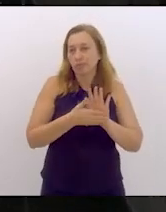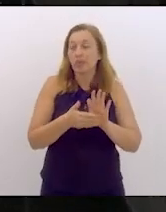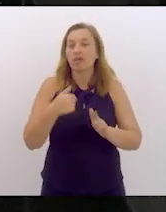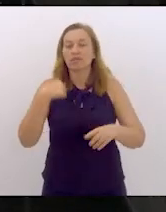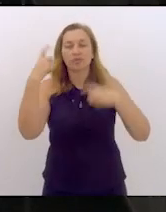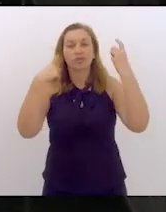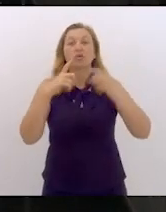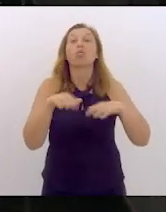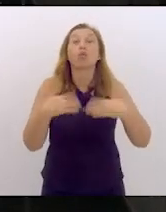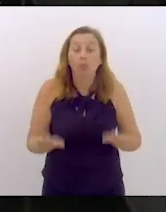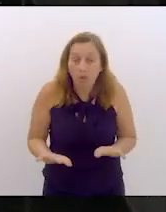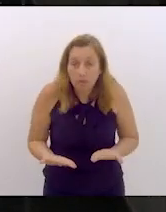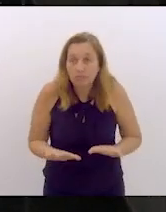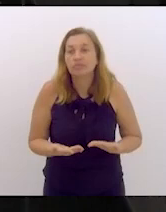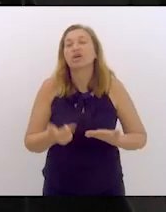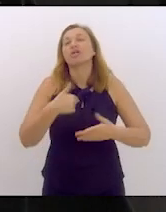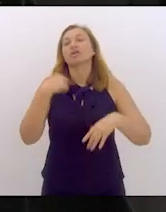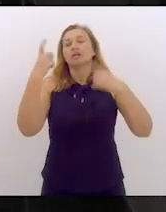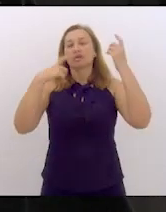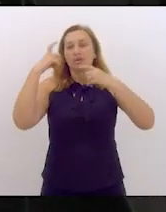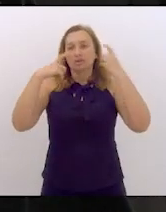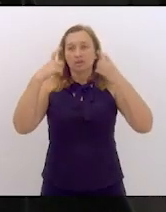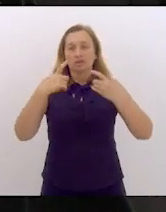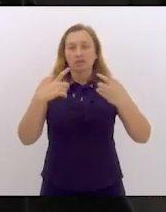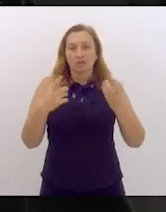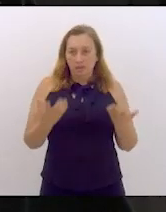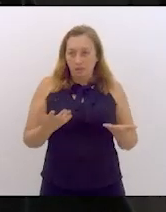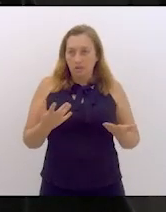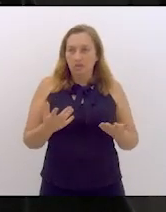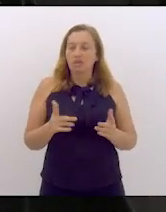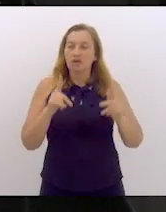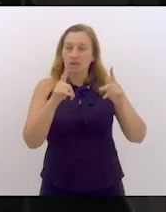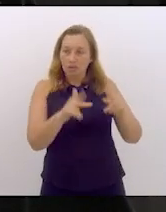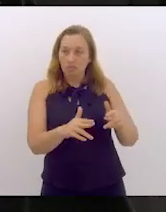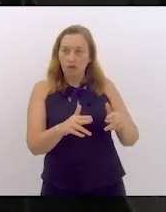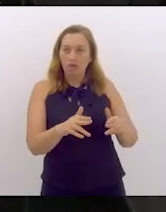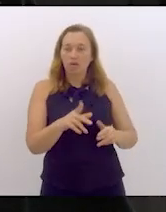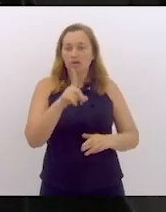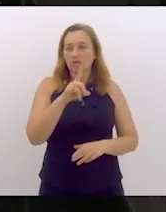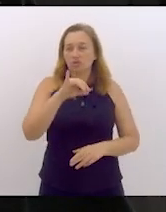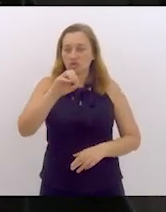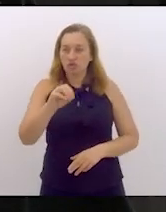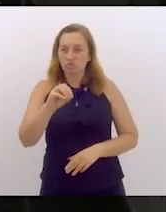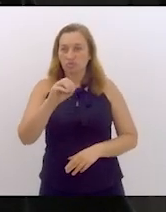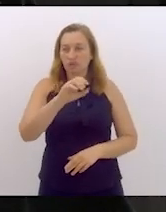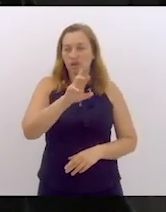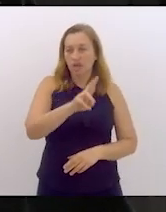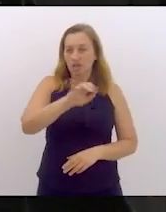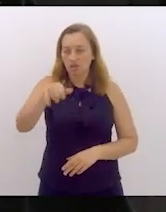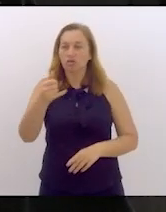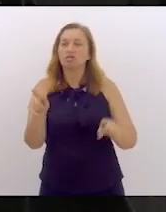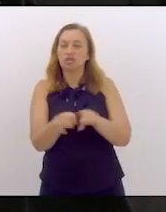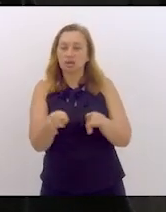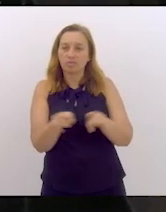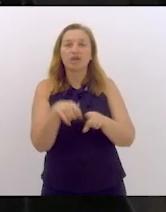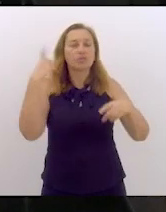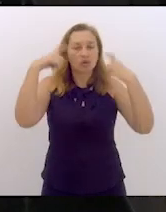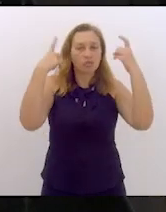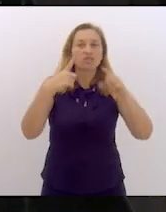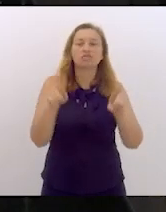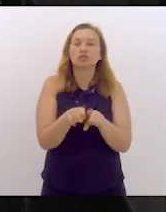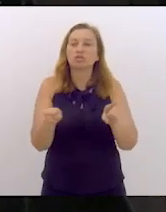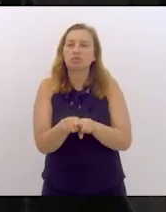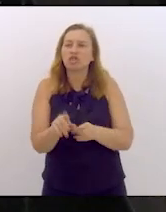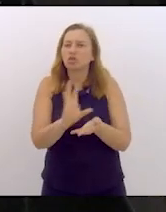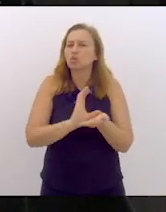vai minha preocupação a preocupação fazendo Eco a preocupação da undime RJ EA preocupação também que ela que ressaltar